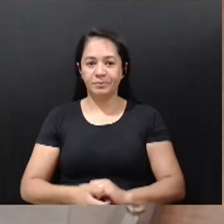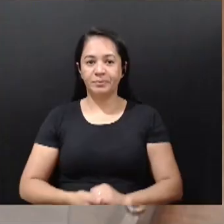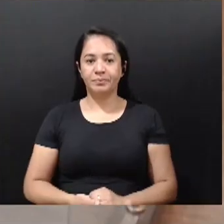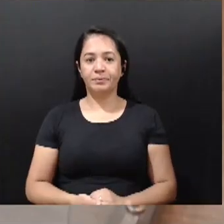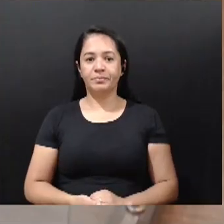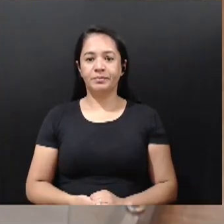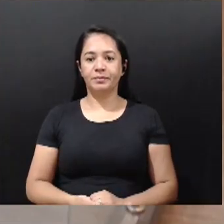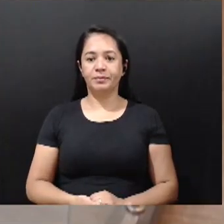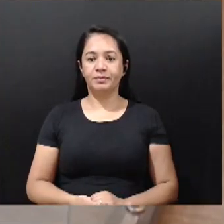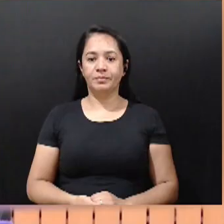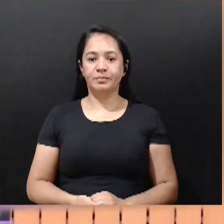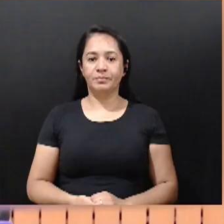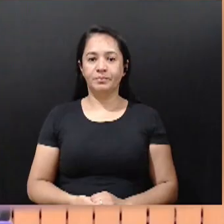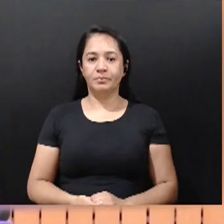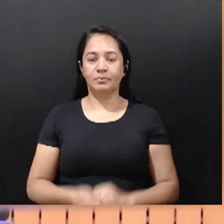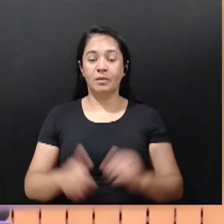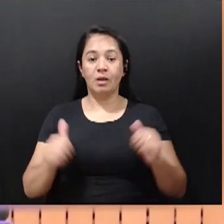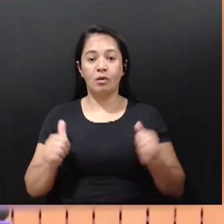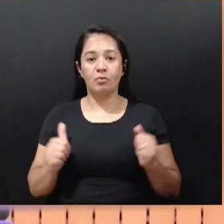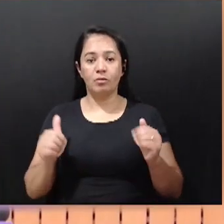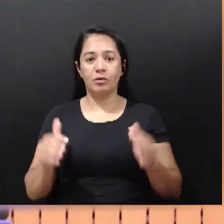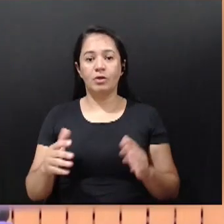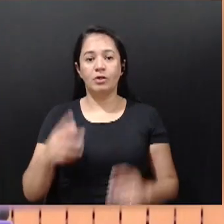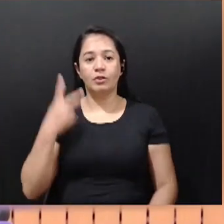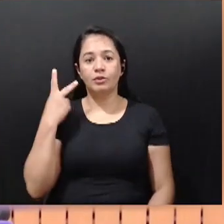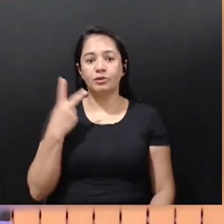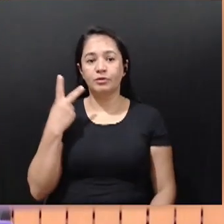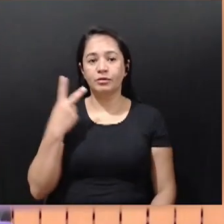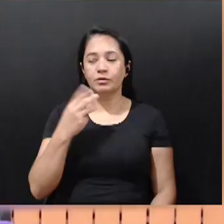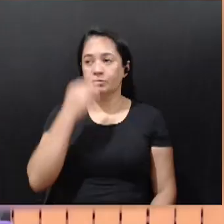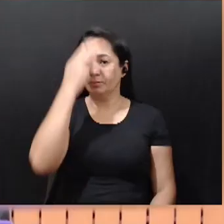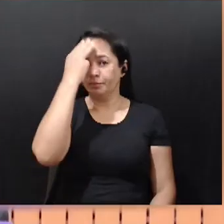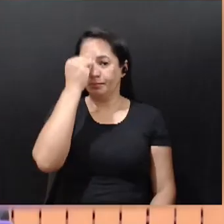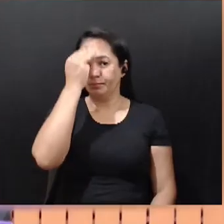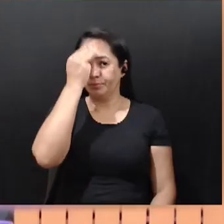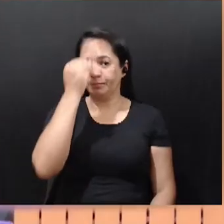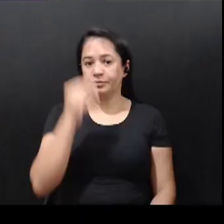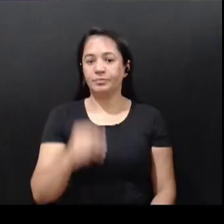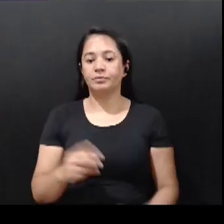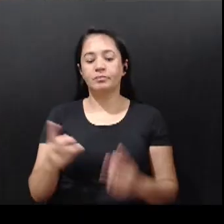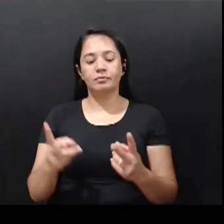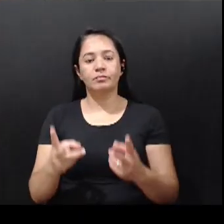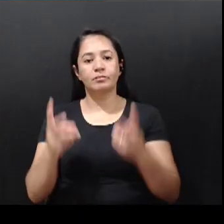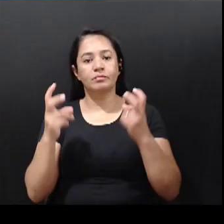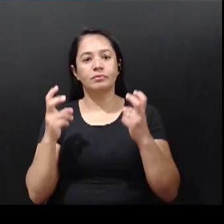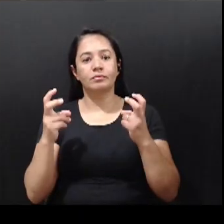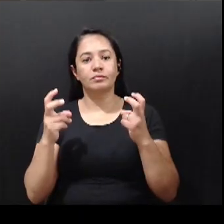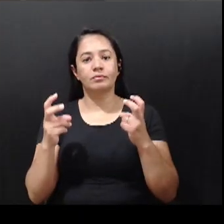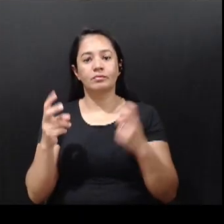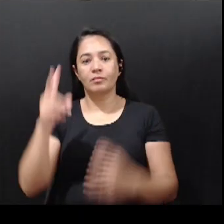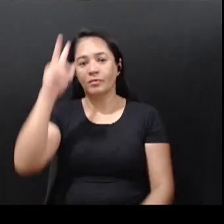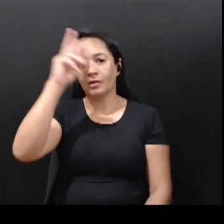A iniciativa foi do vereador Wagner Romão, em reconhecimento à trajetória de luta e à contribuição